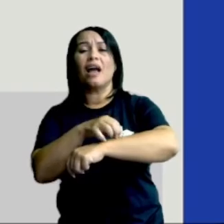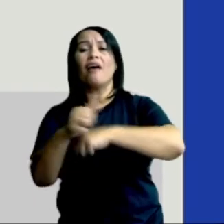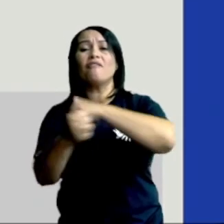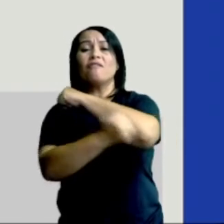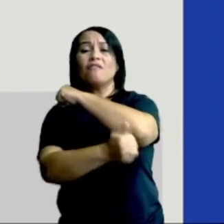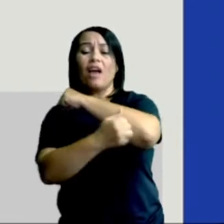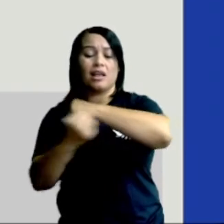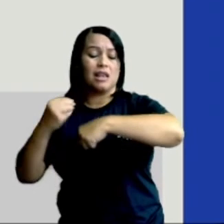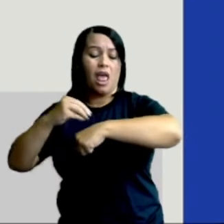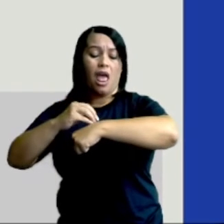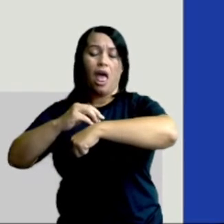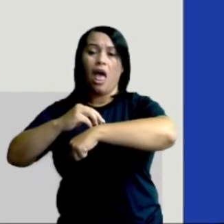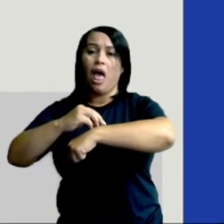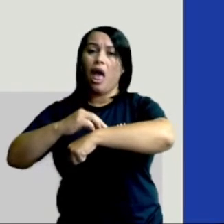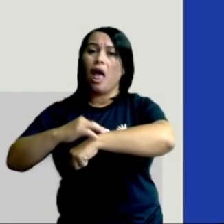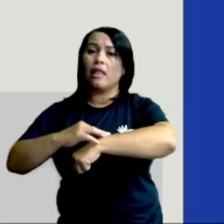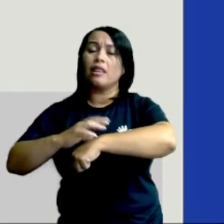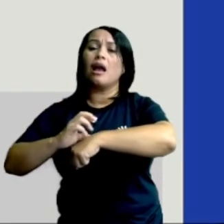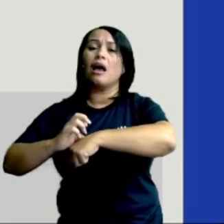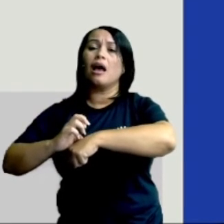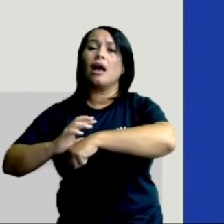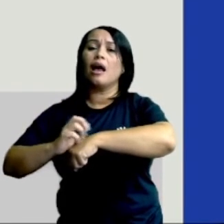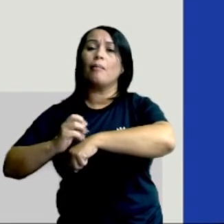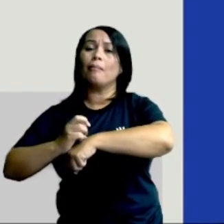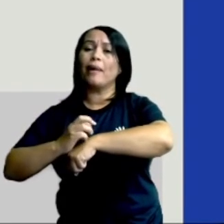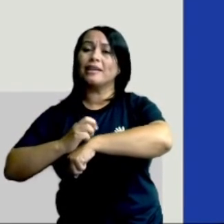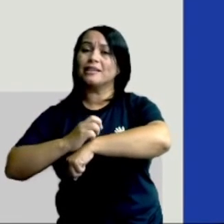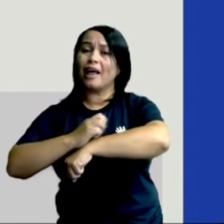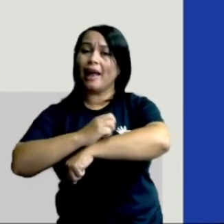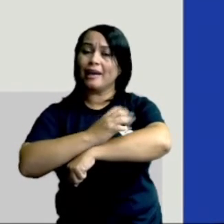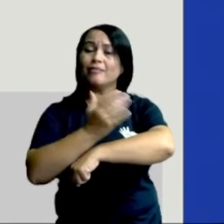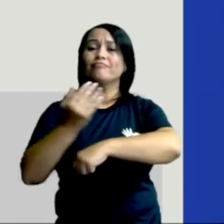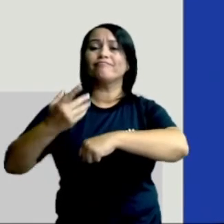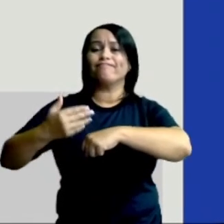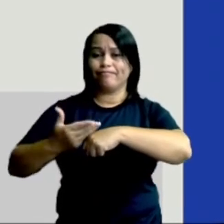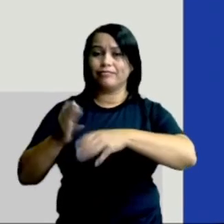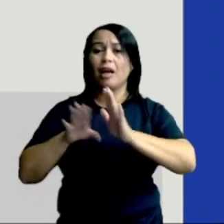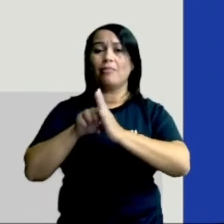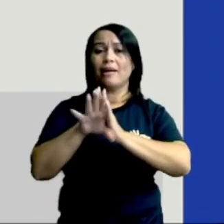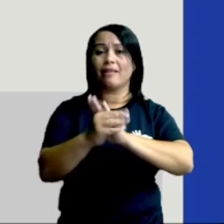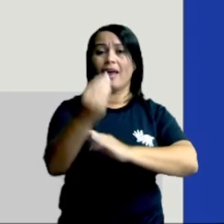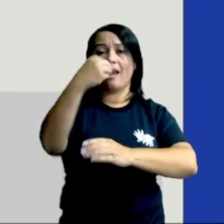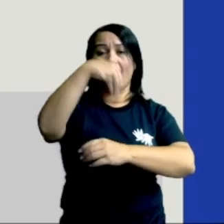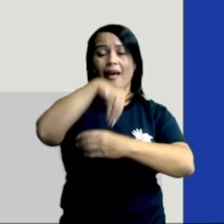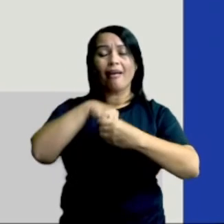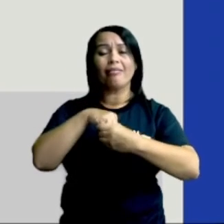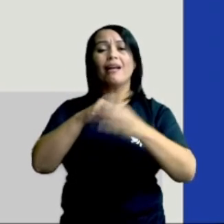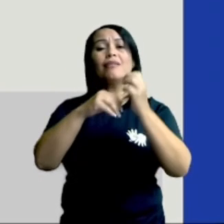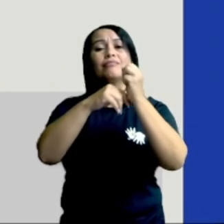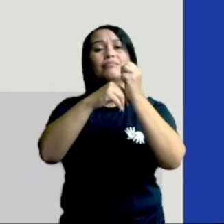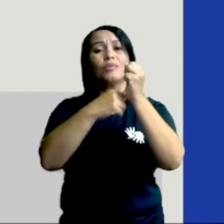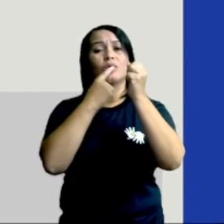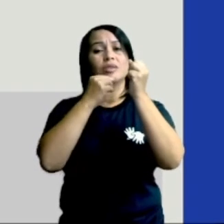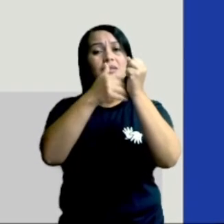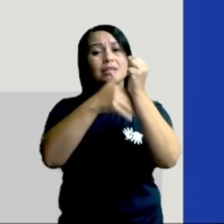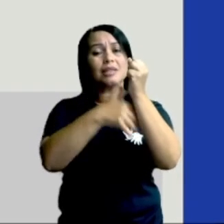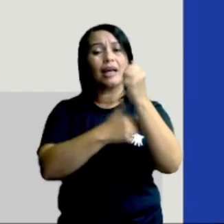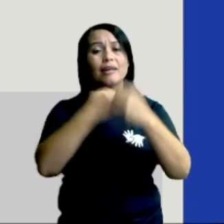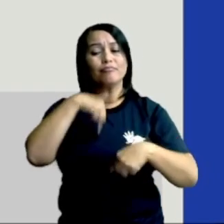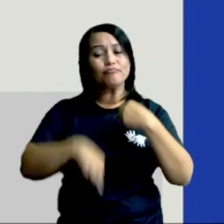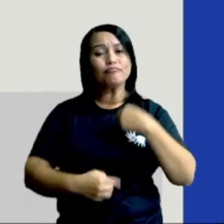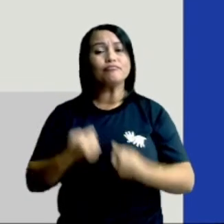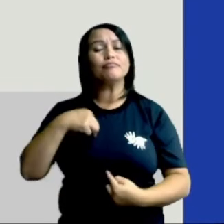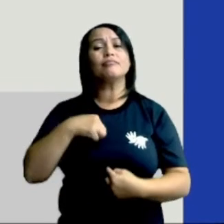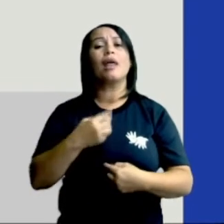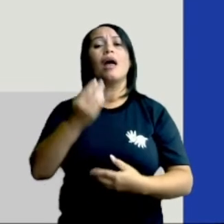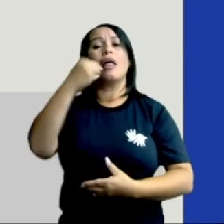e acaba levando o tripanossoma para dentro da sua corrente sanguínea. E também você pode levar esse tripanossoma